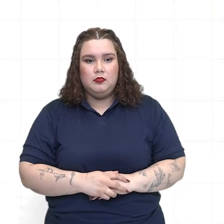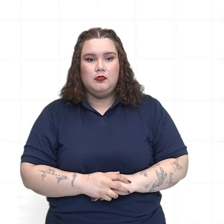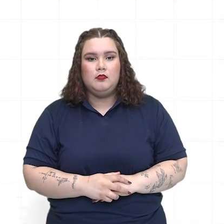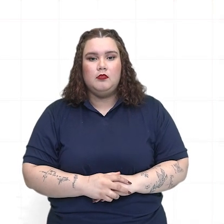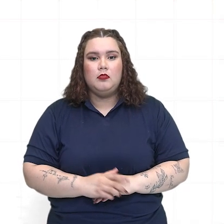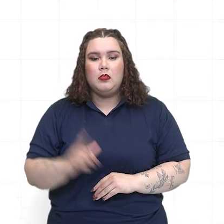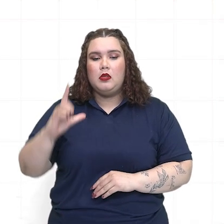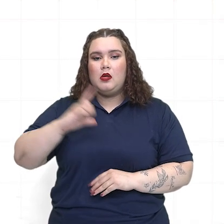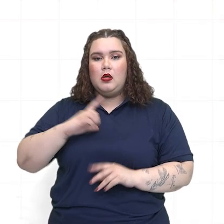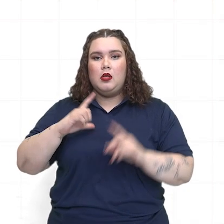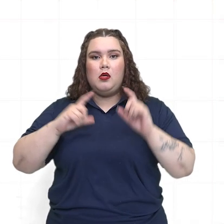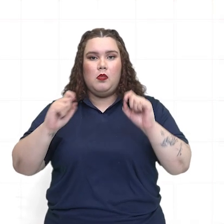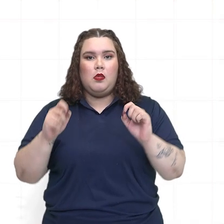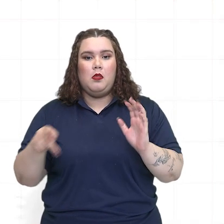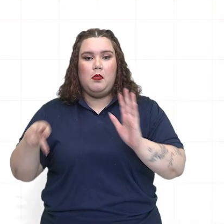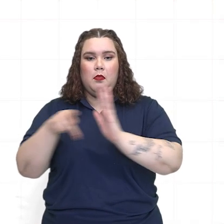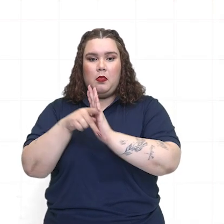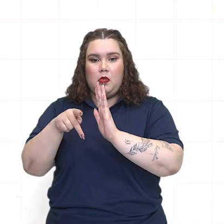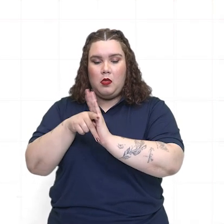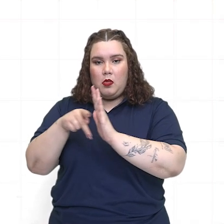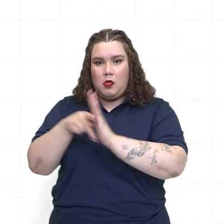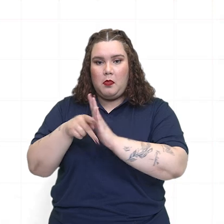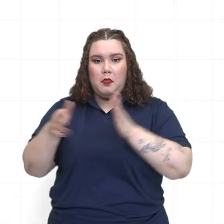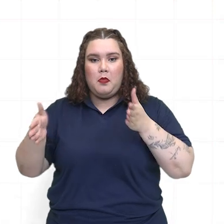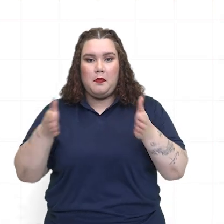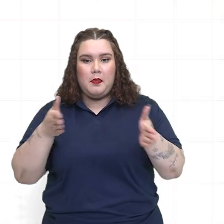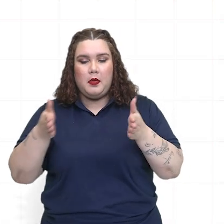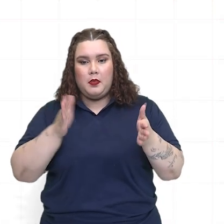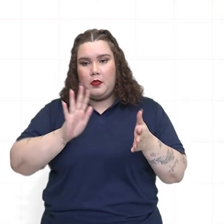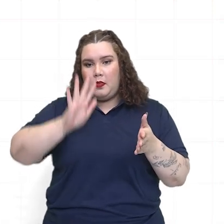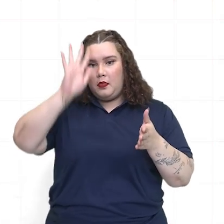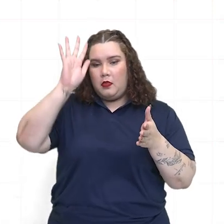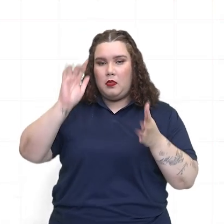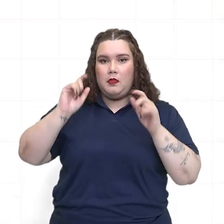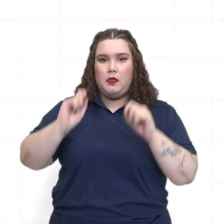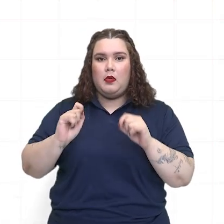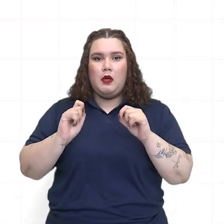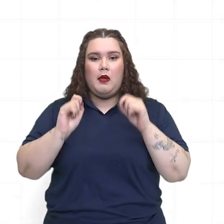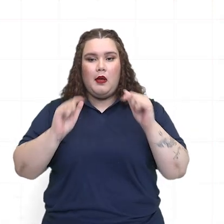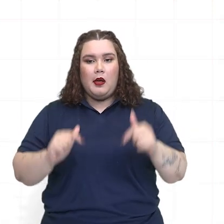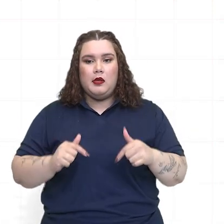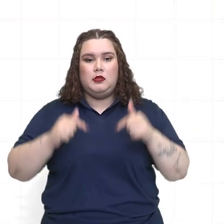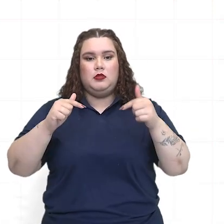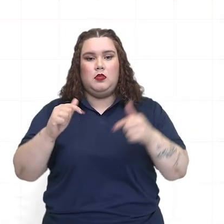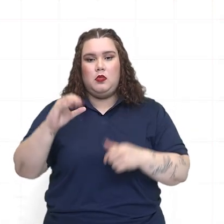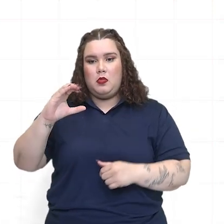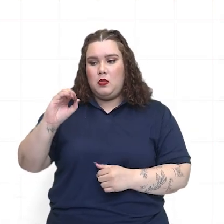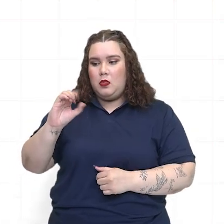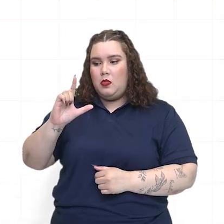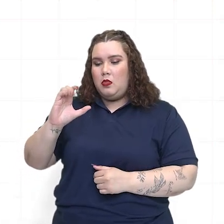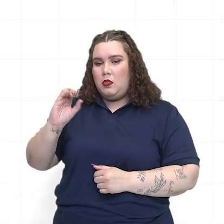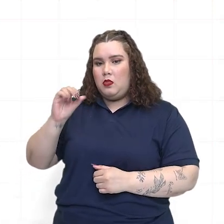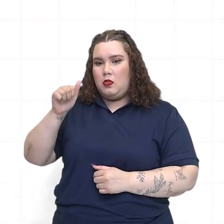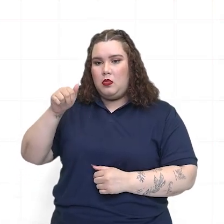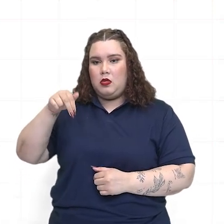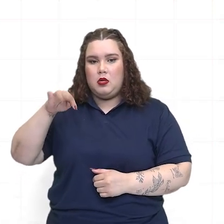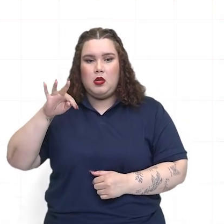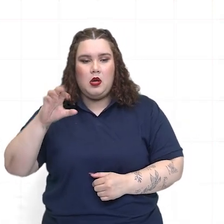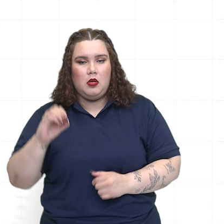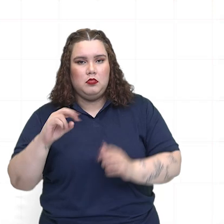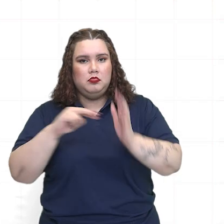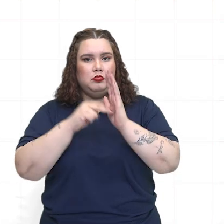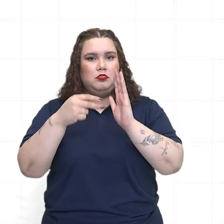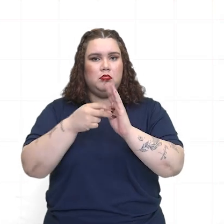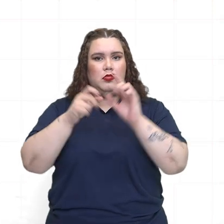Ela herdou do período romano a prática do colonato, onde os camponeses utilizavam